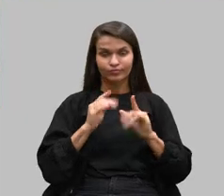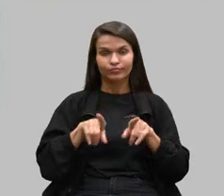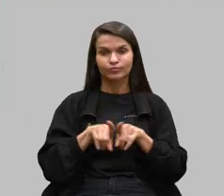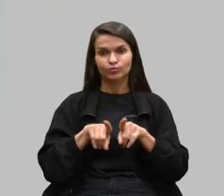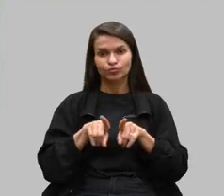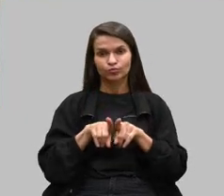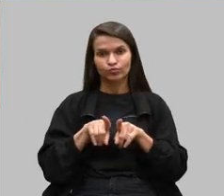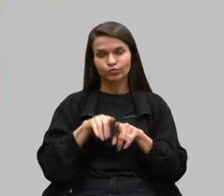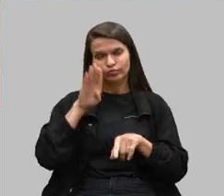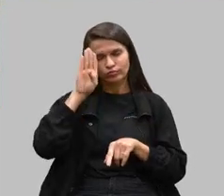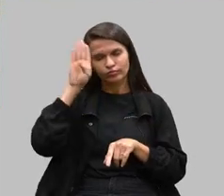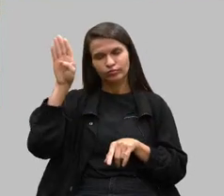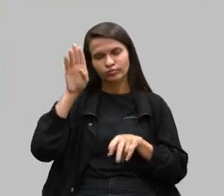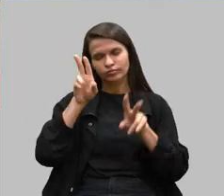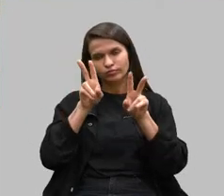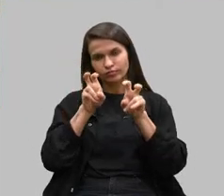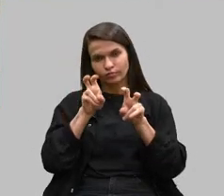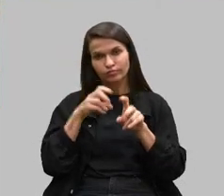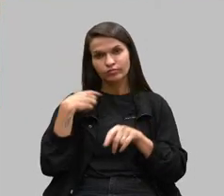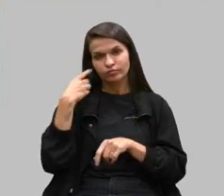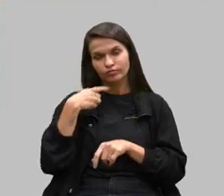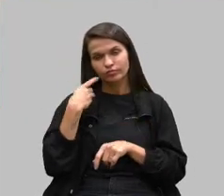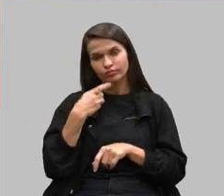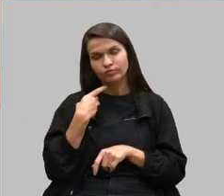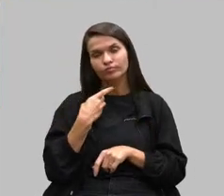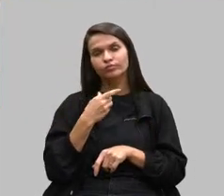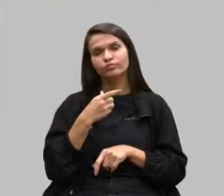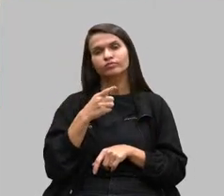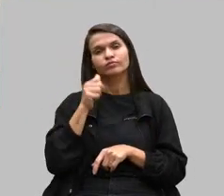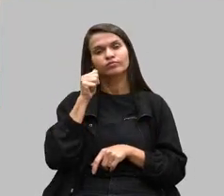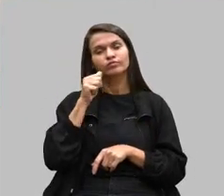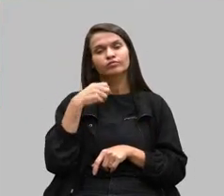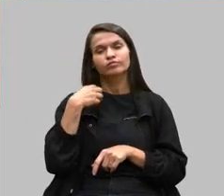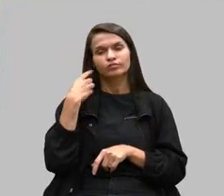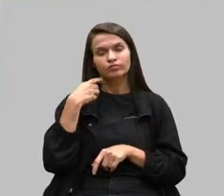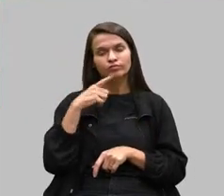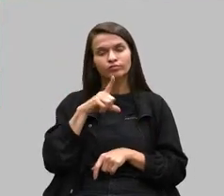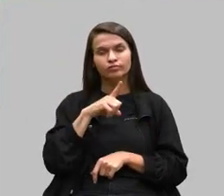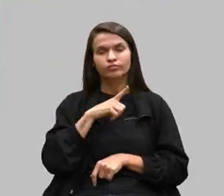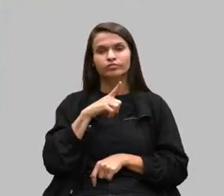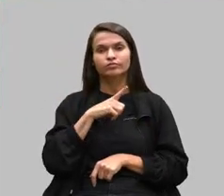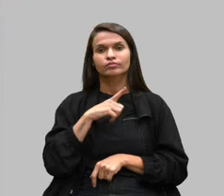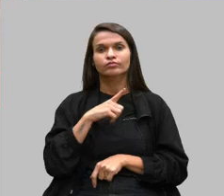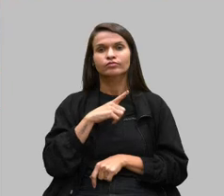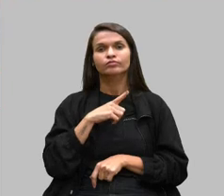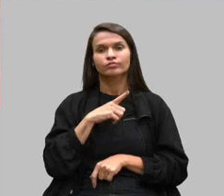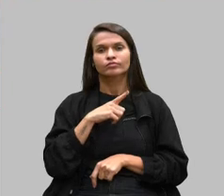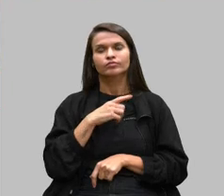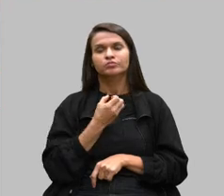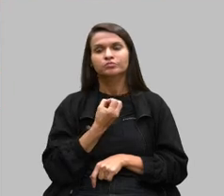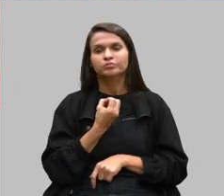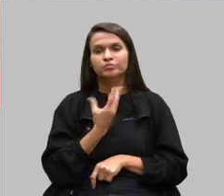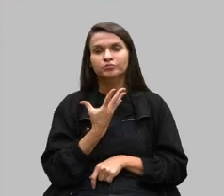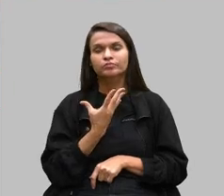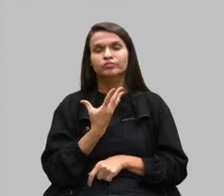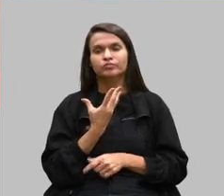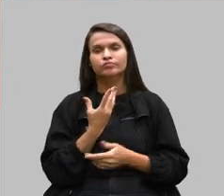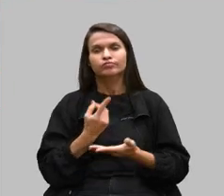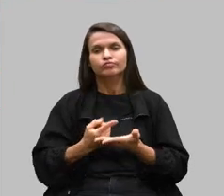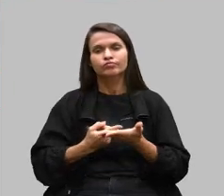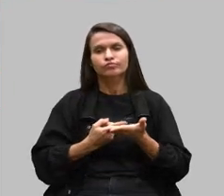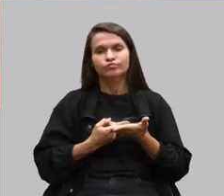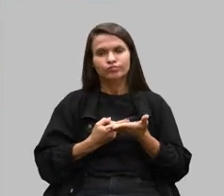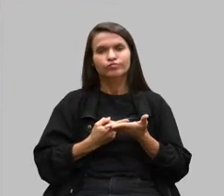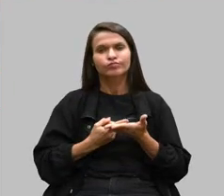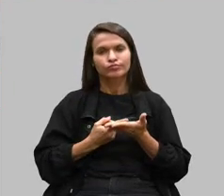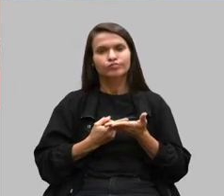do principal assunto em Pauta que a deputada teve né a a a bondade a cortesia o espírito público